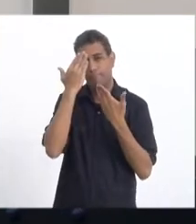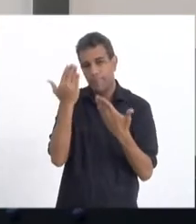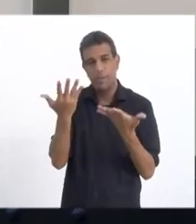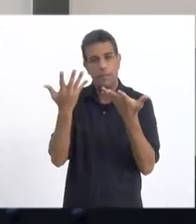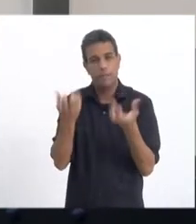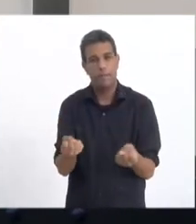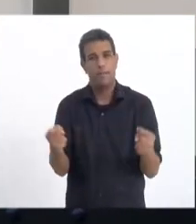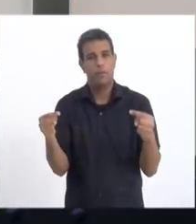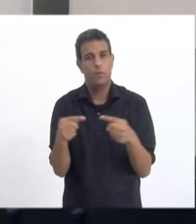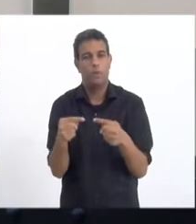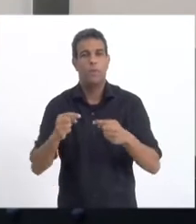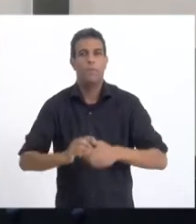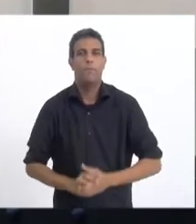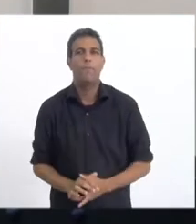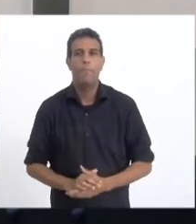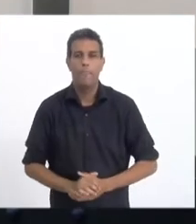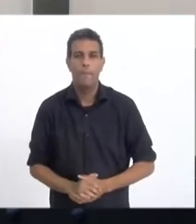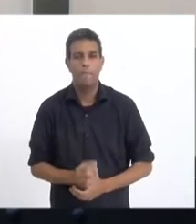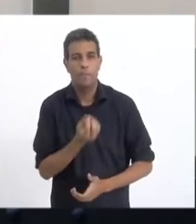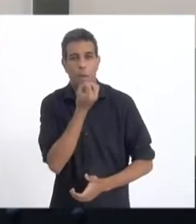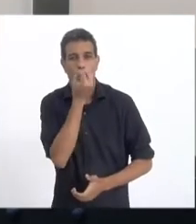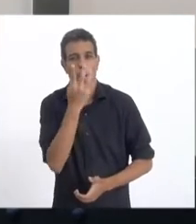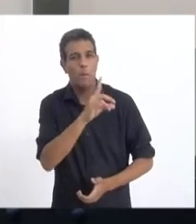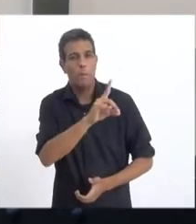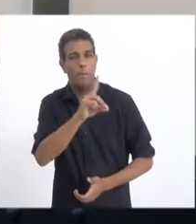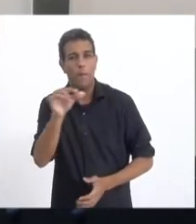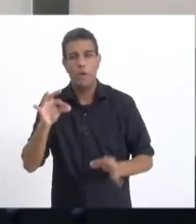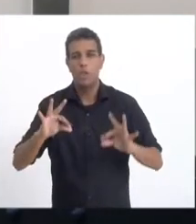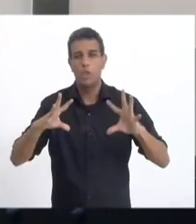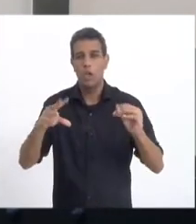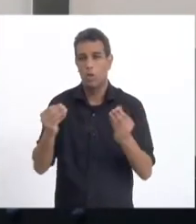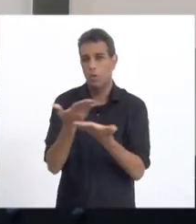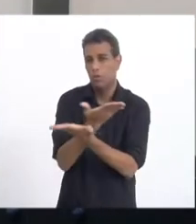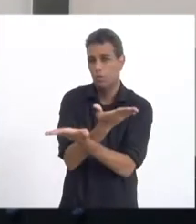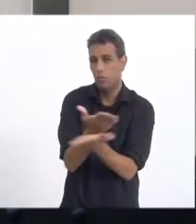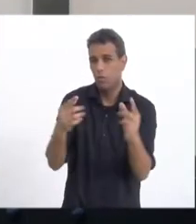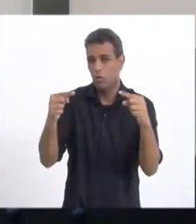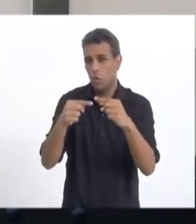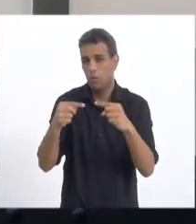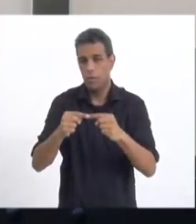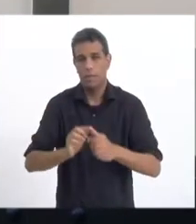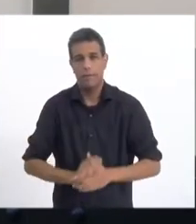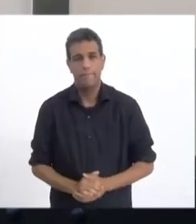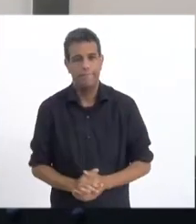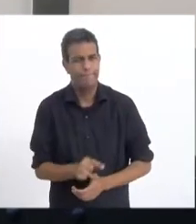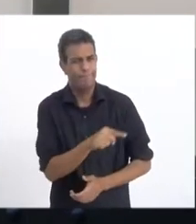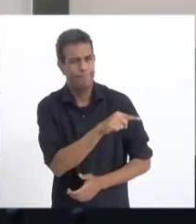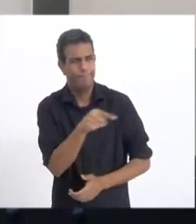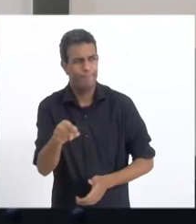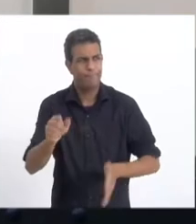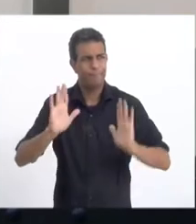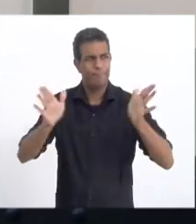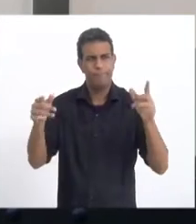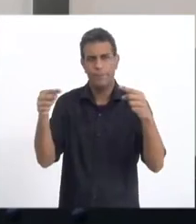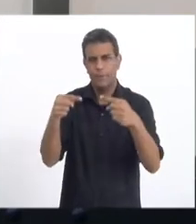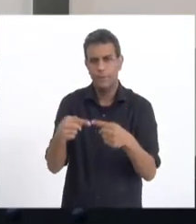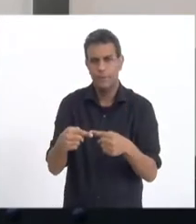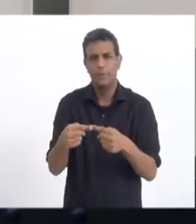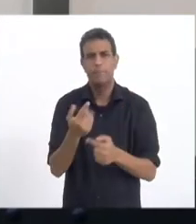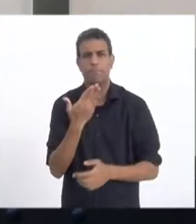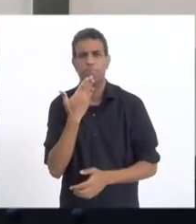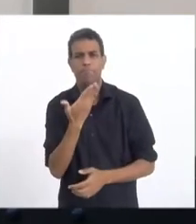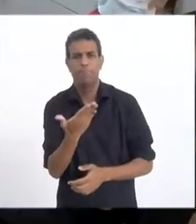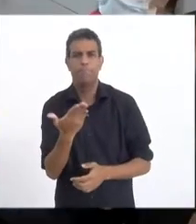aceitar o nosso convite. Bom dia para todos e todas. Eu só fazer uma